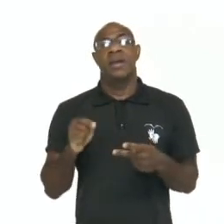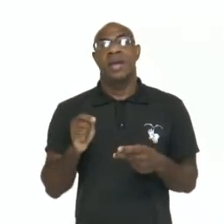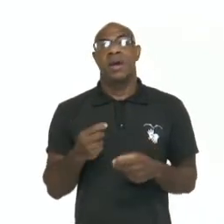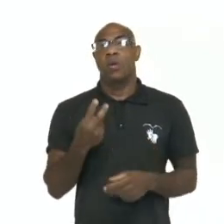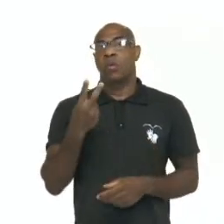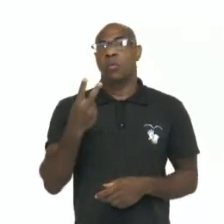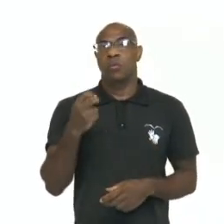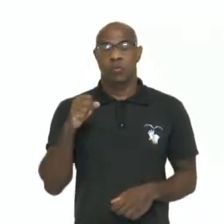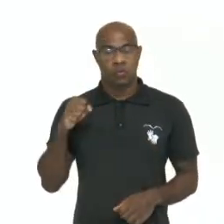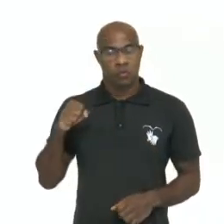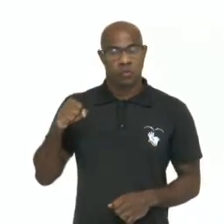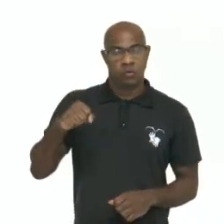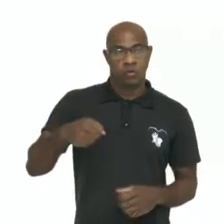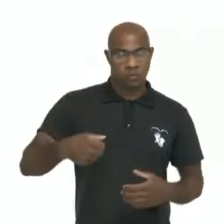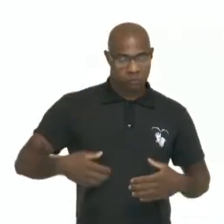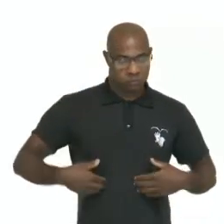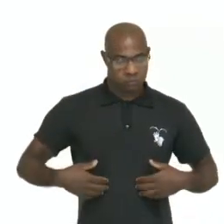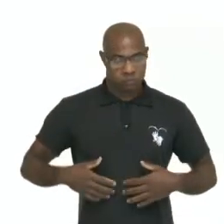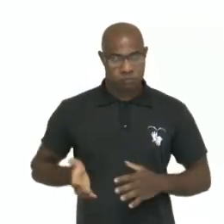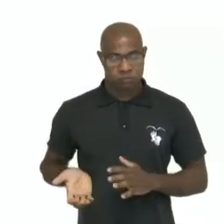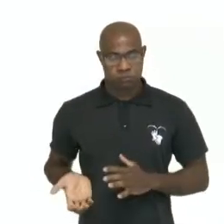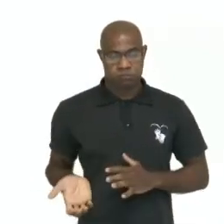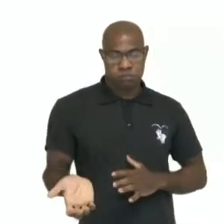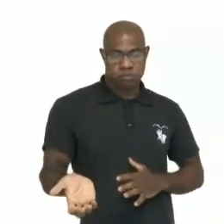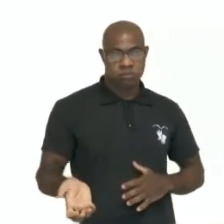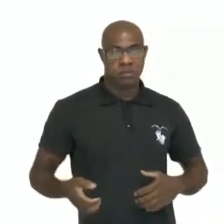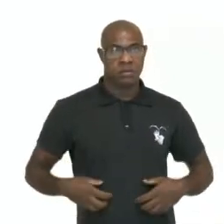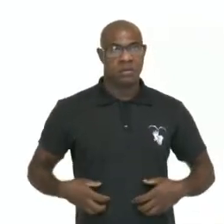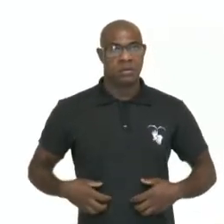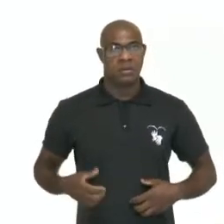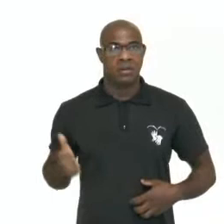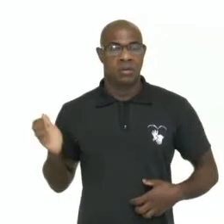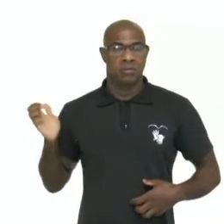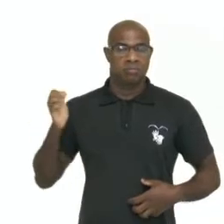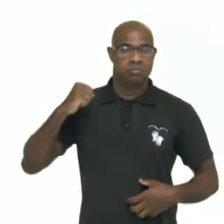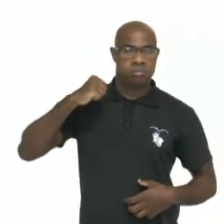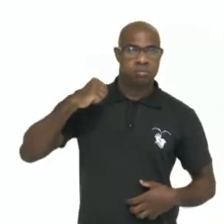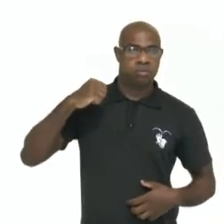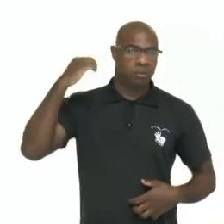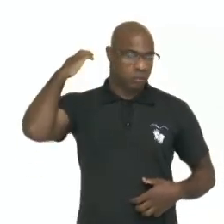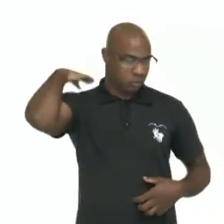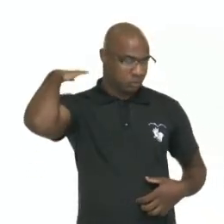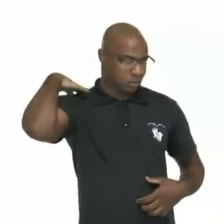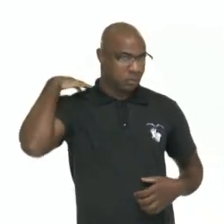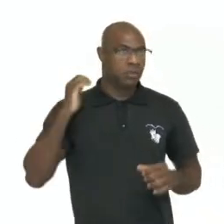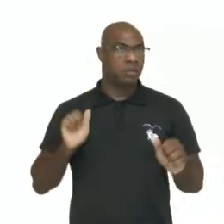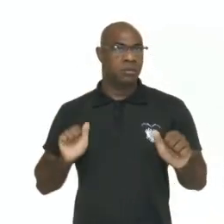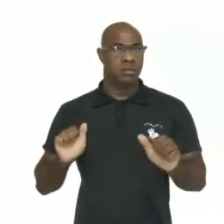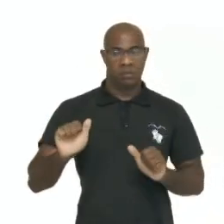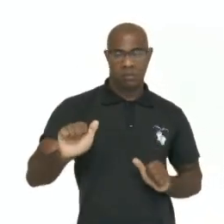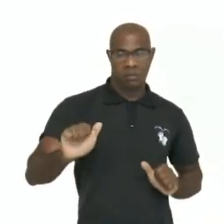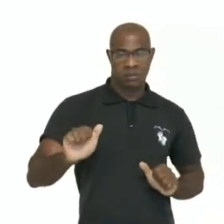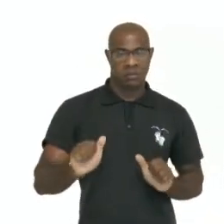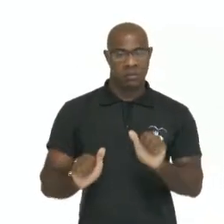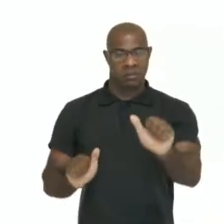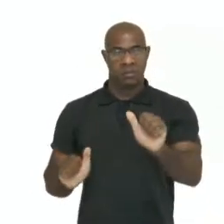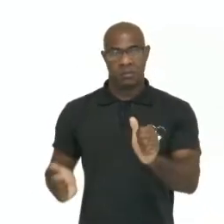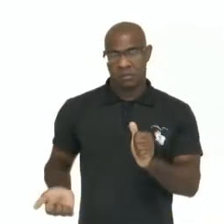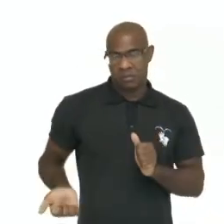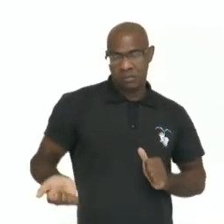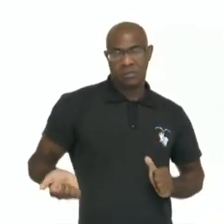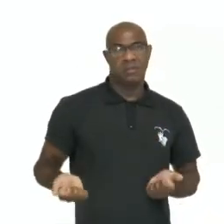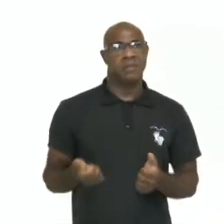soco na área do abdômen, do peito, do rosto ou costas do adversário, certo? Então aqui a